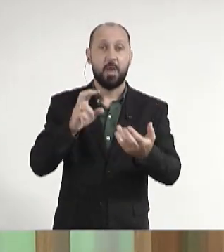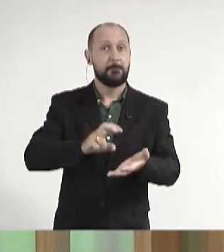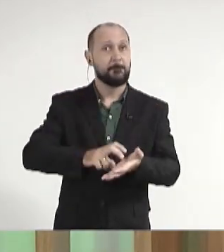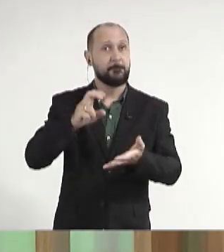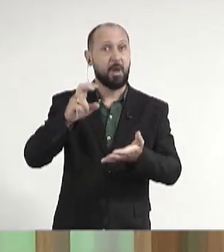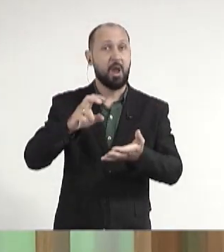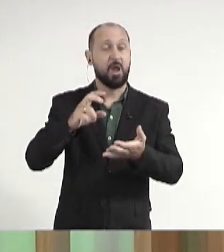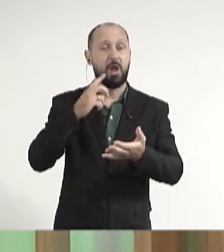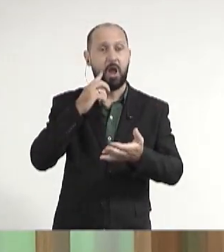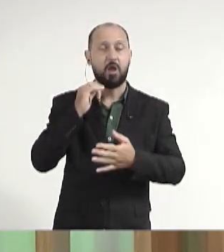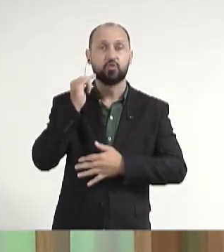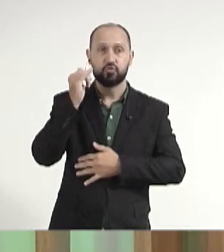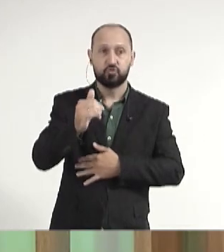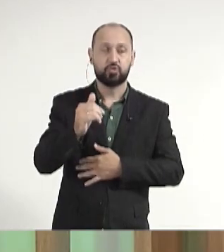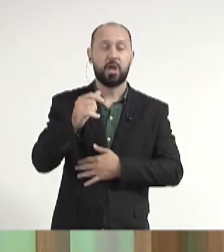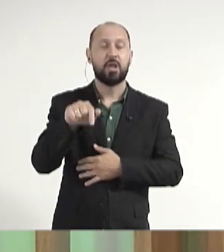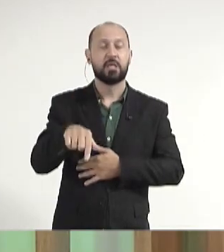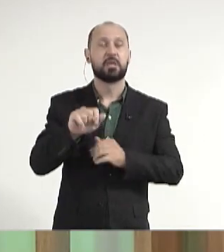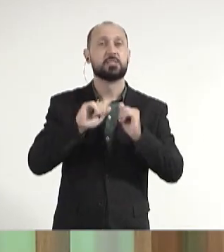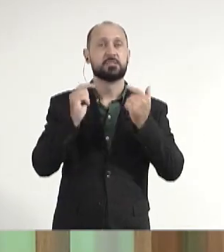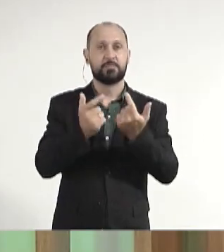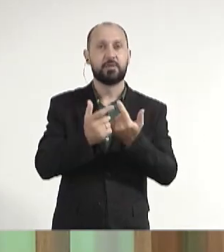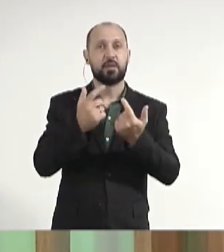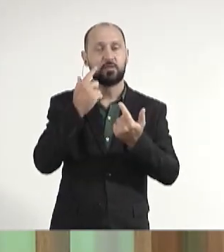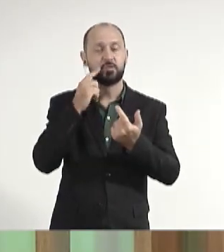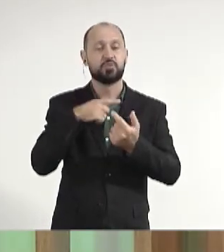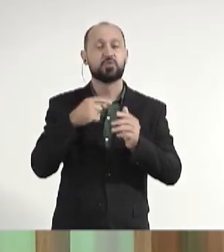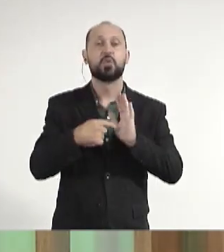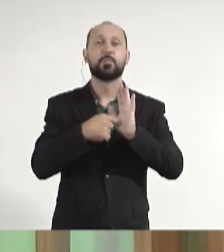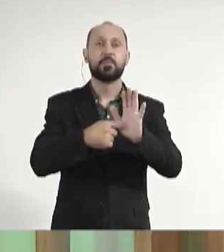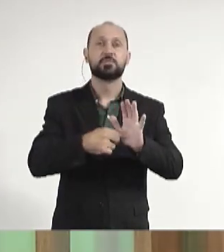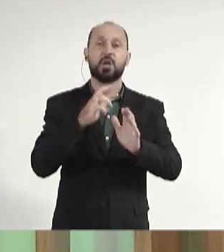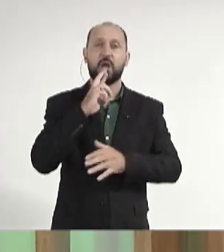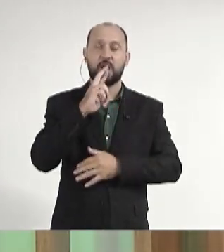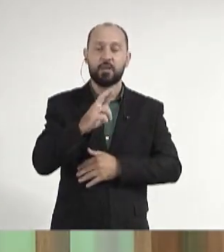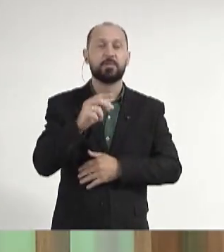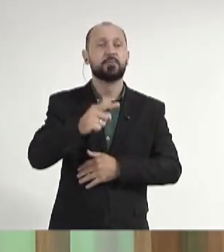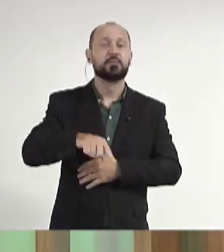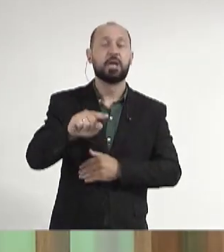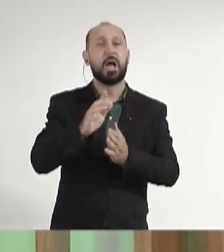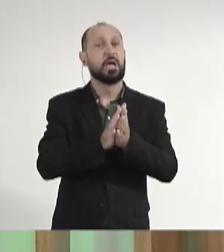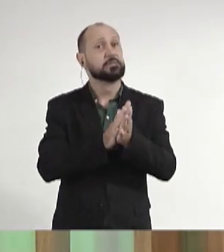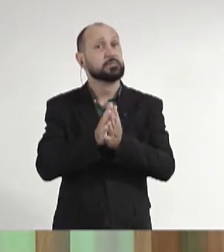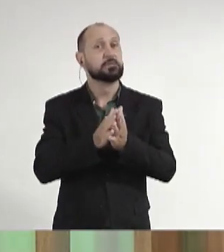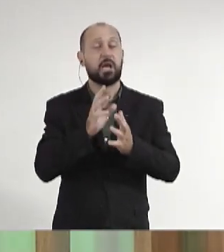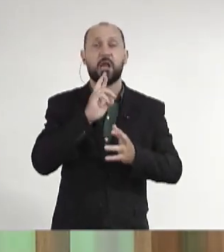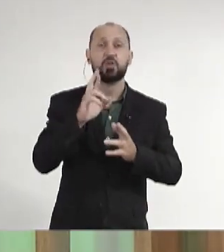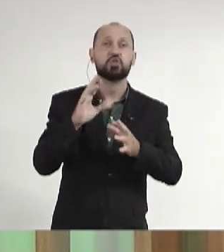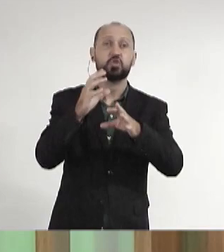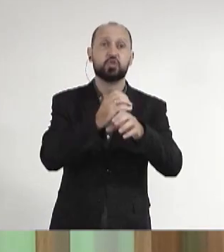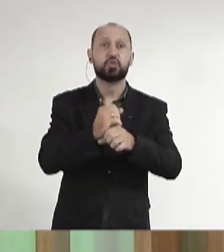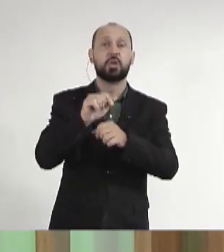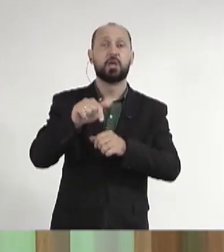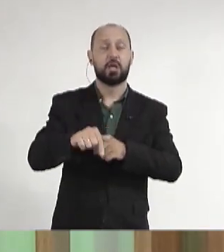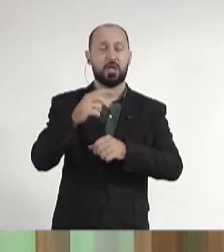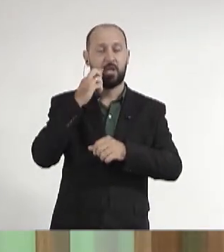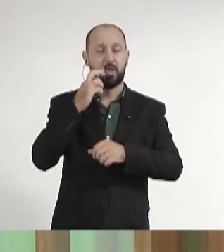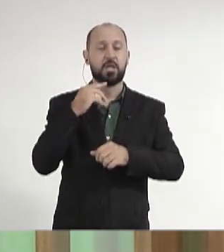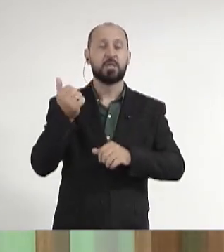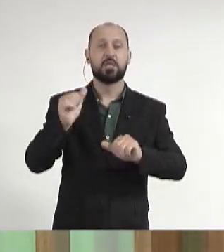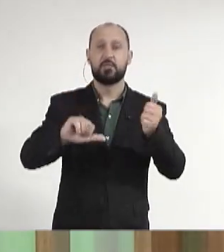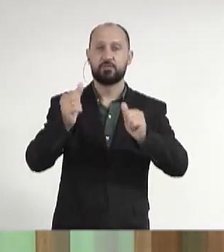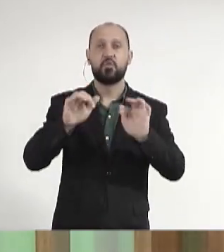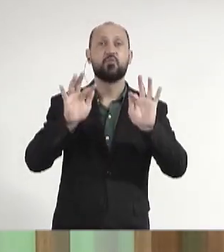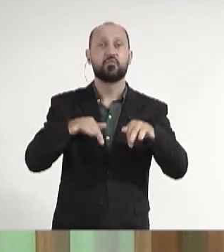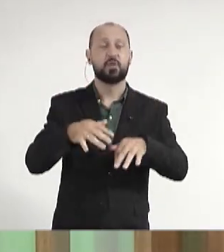de manhã, repercussão chegando no plenário aqui da Casa de Leis. A gente traz também o resultado, né? Um possível resultado também aqui no Redação